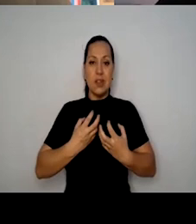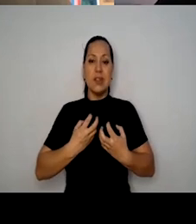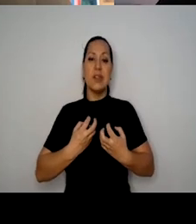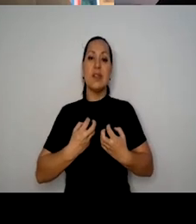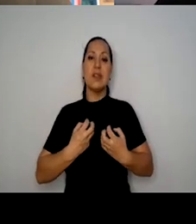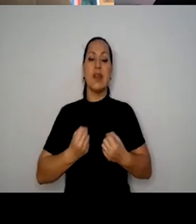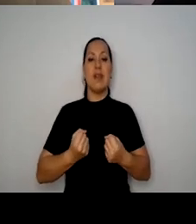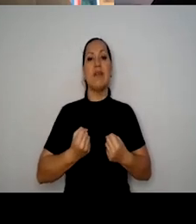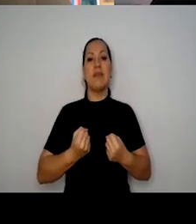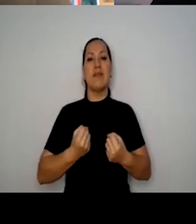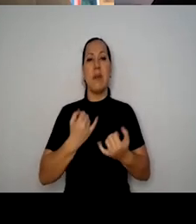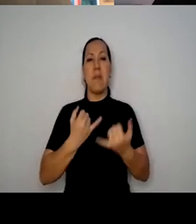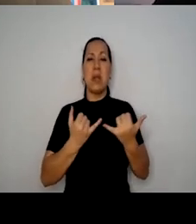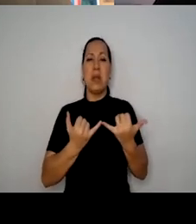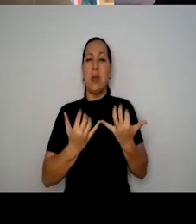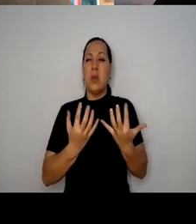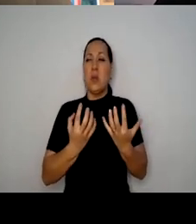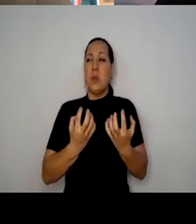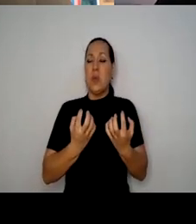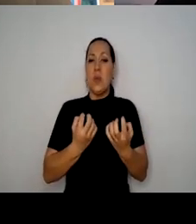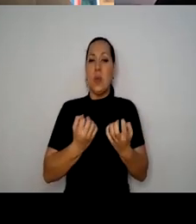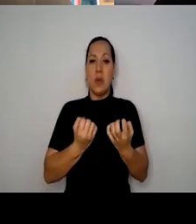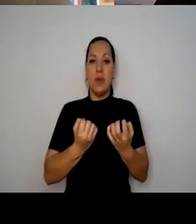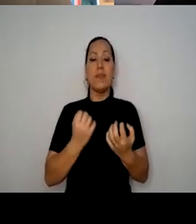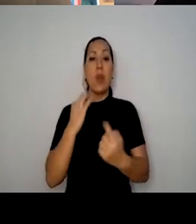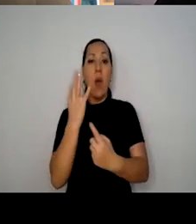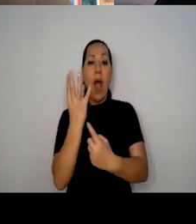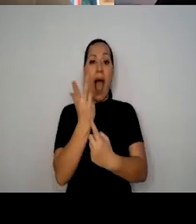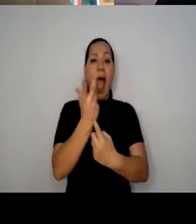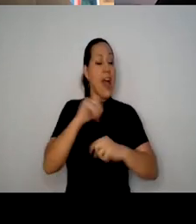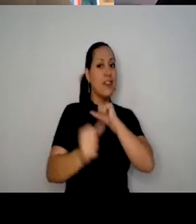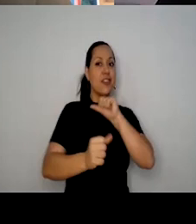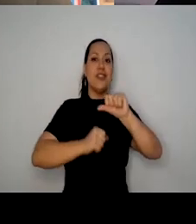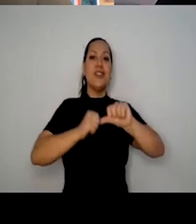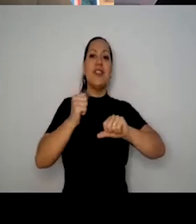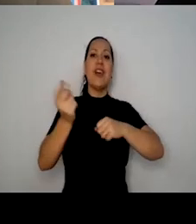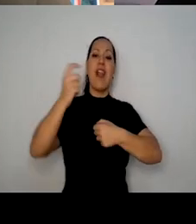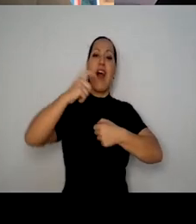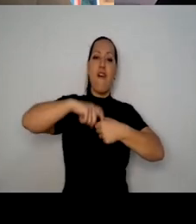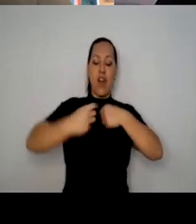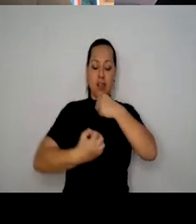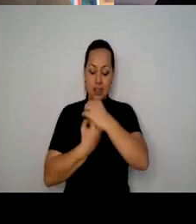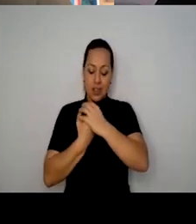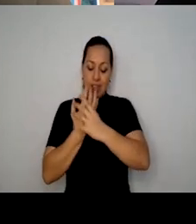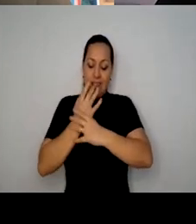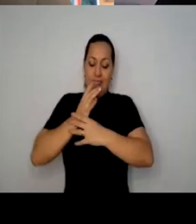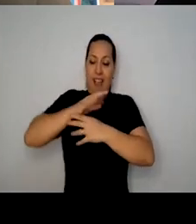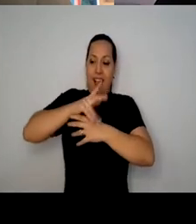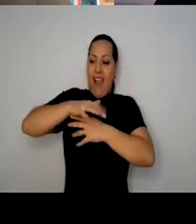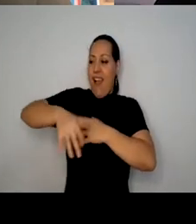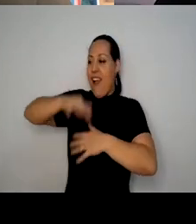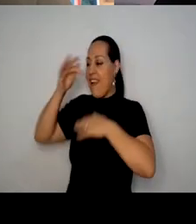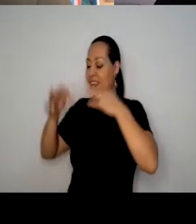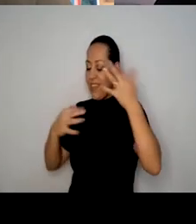queimando também, então é isso, a arte, ela está para isso, para a gente transbordar, para a gente florescer, para a nossa